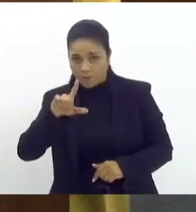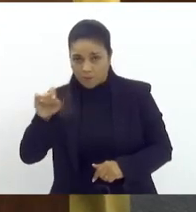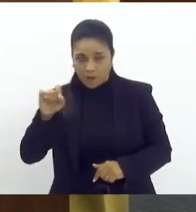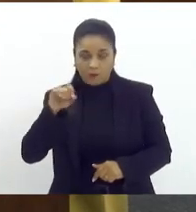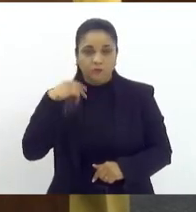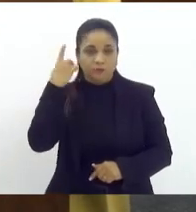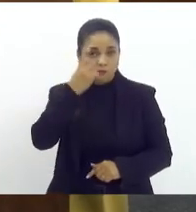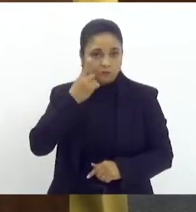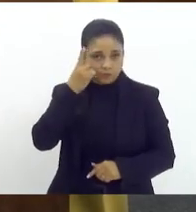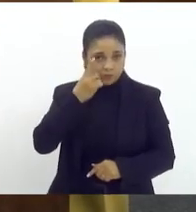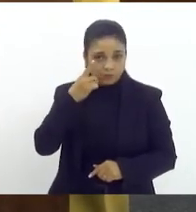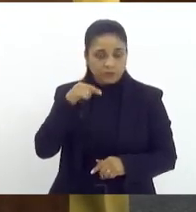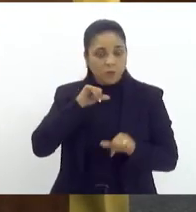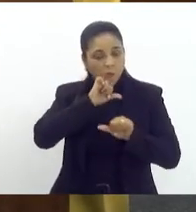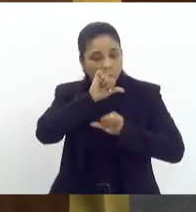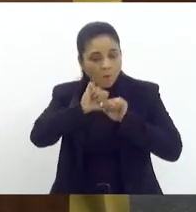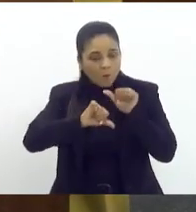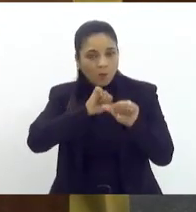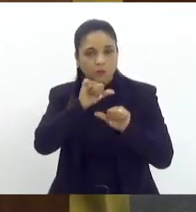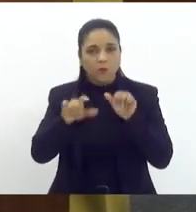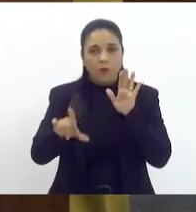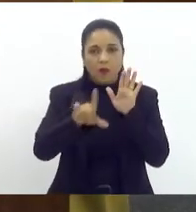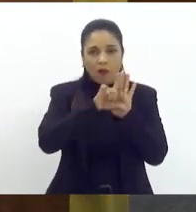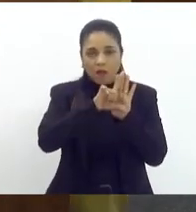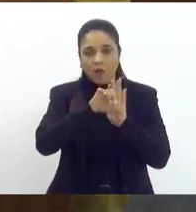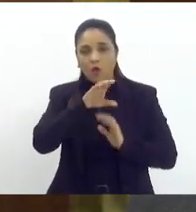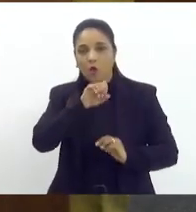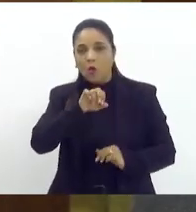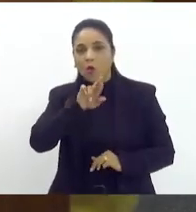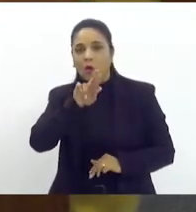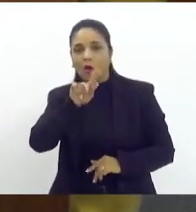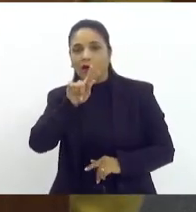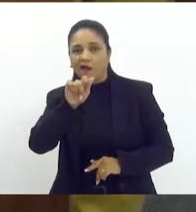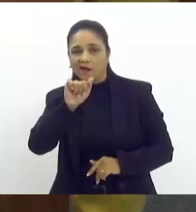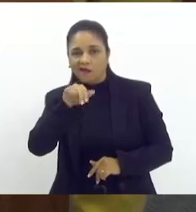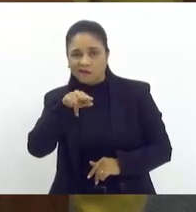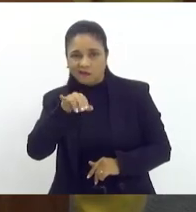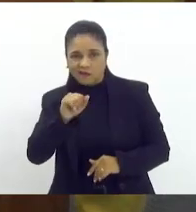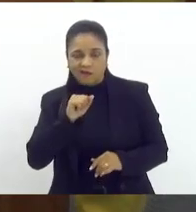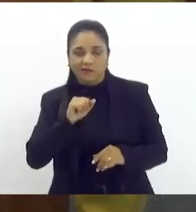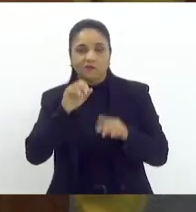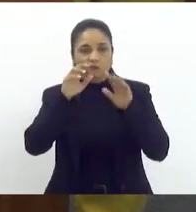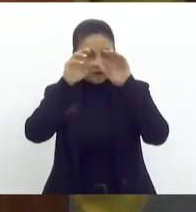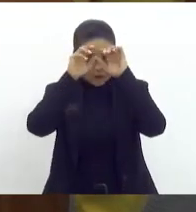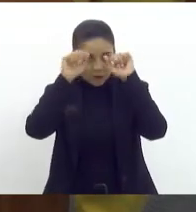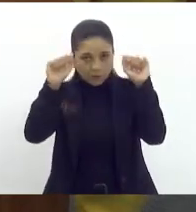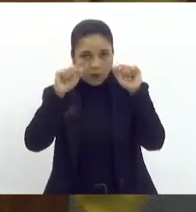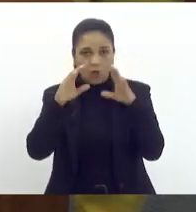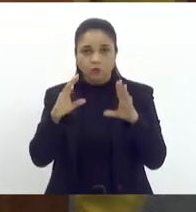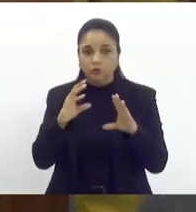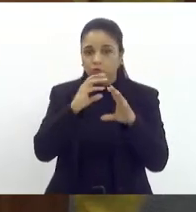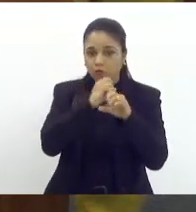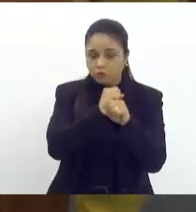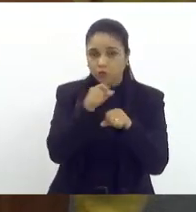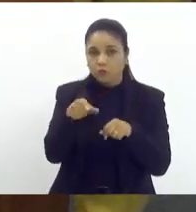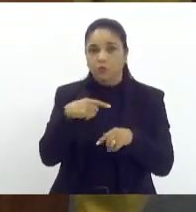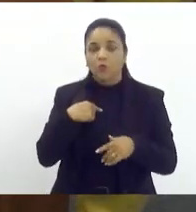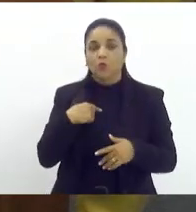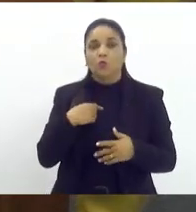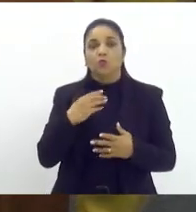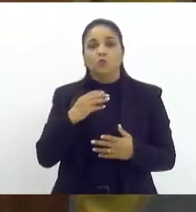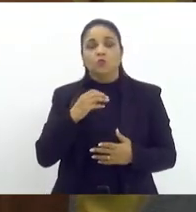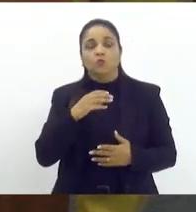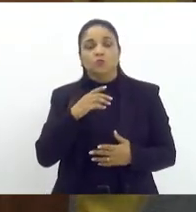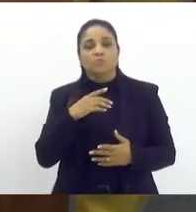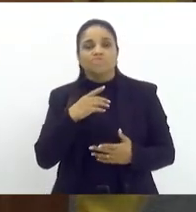iniciativa de mudar a Lei Orgânica do Tribunal de Contas o Supremo considerou inconstitucional porque